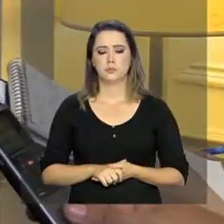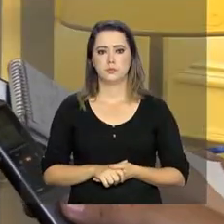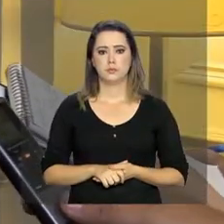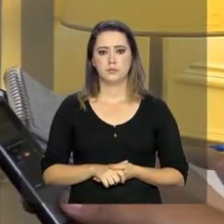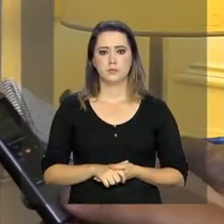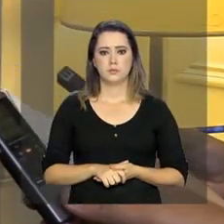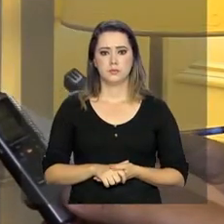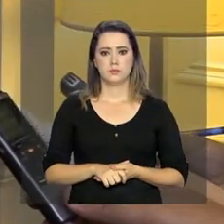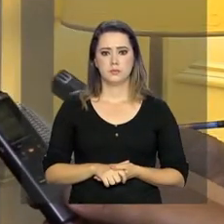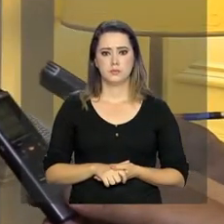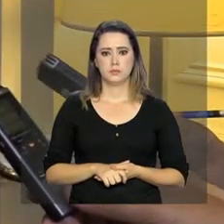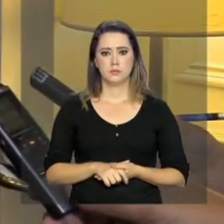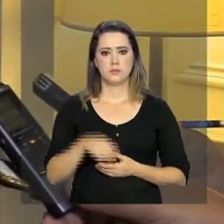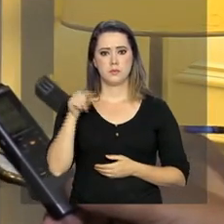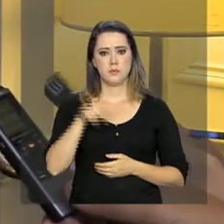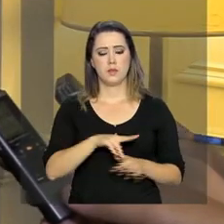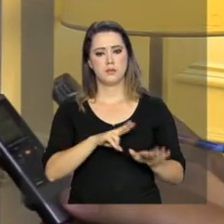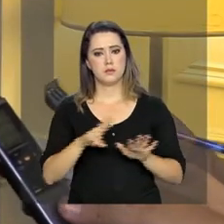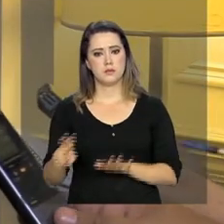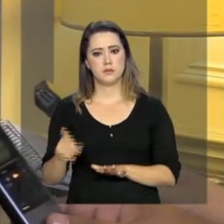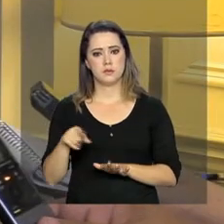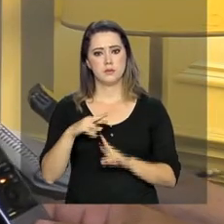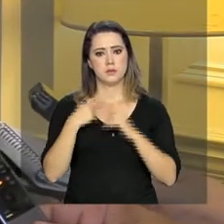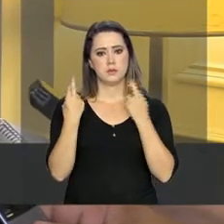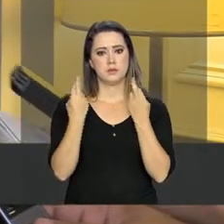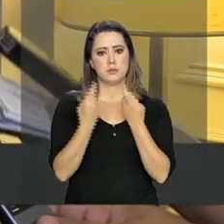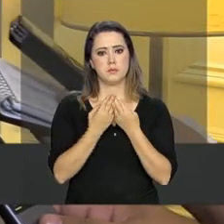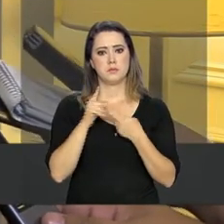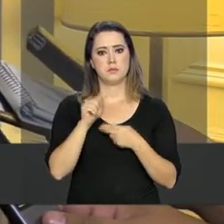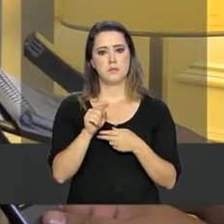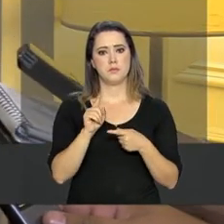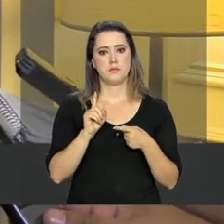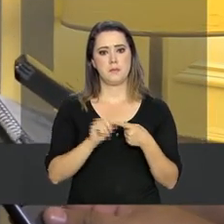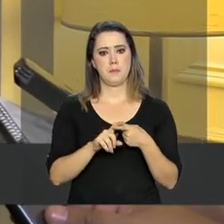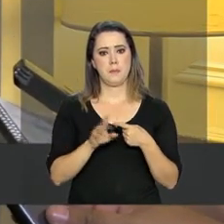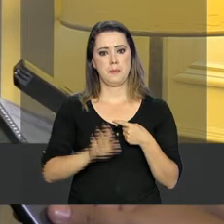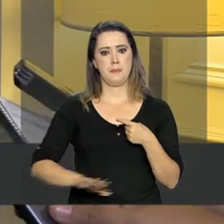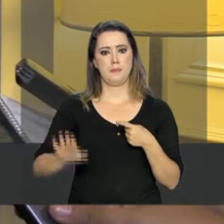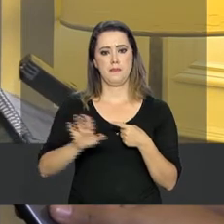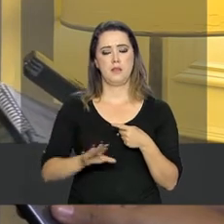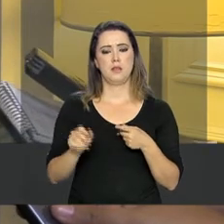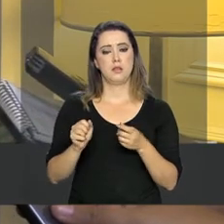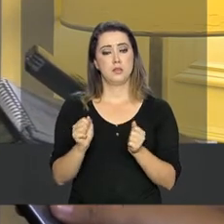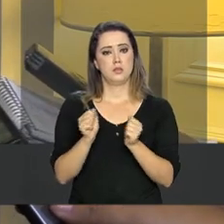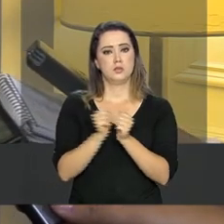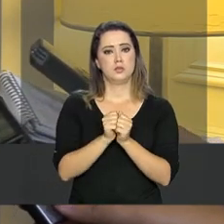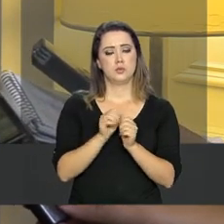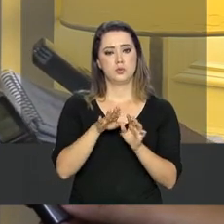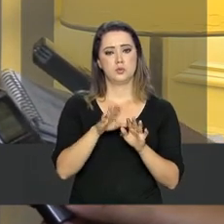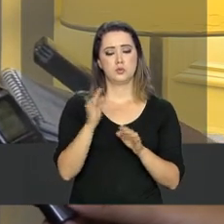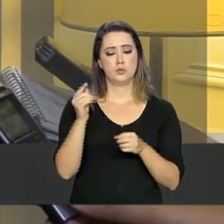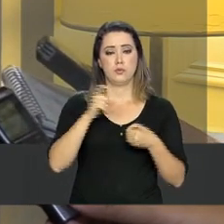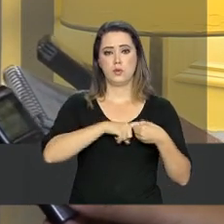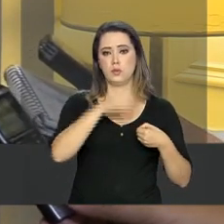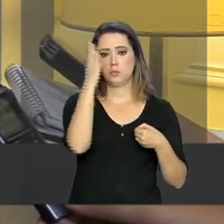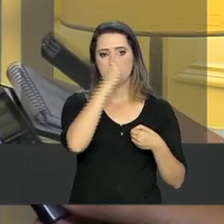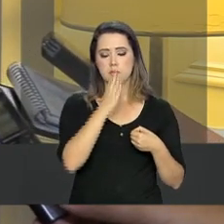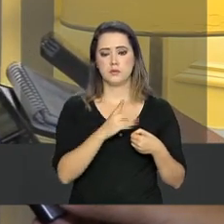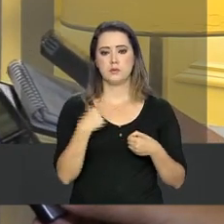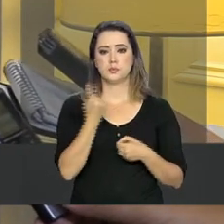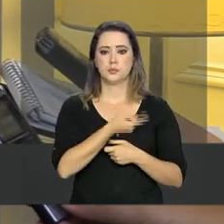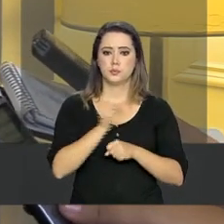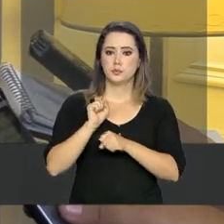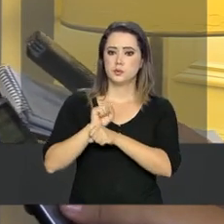ainda esta semana haverá reunião entre a criança eo retorno ao brasil então nós estamos